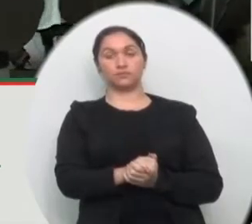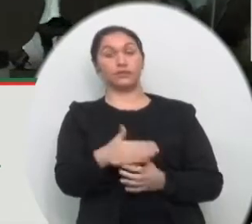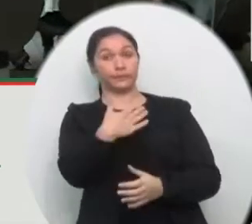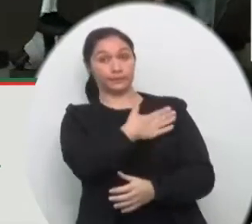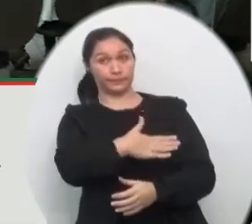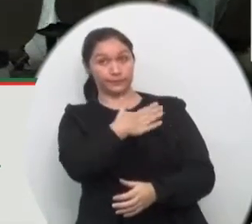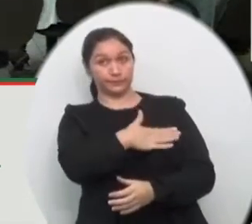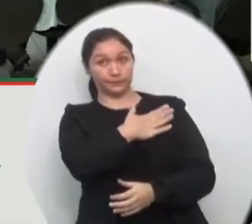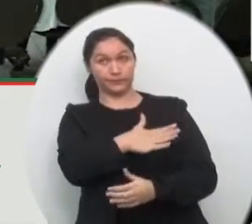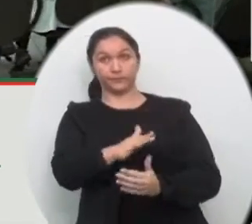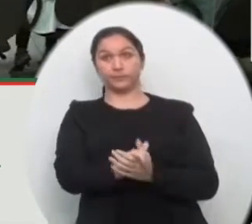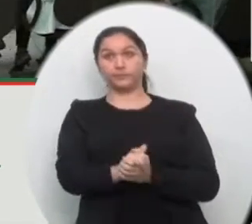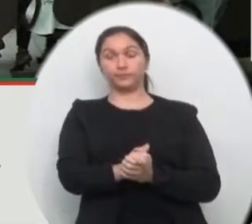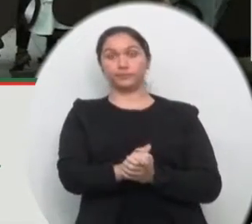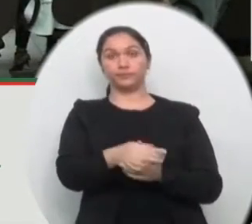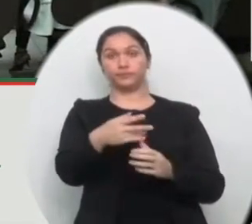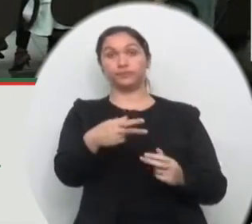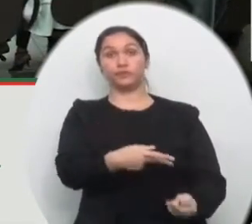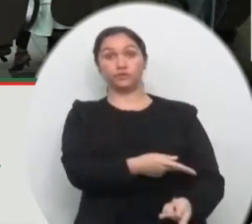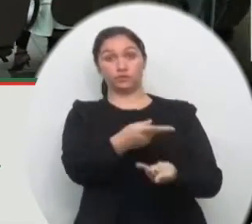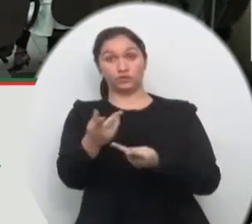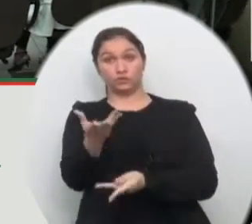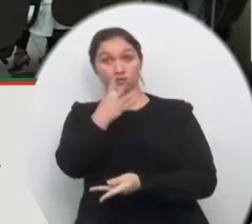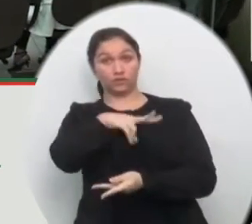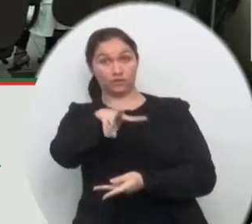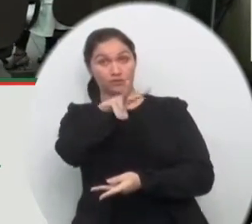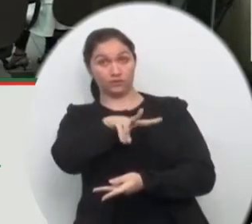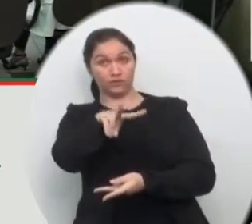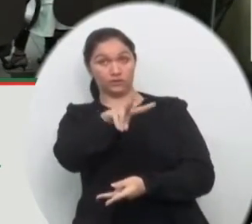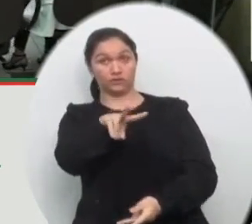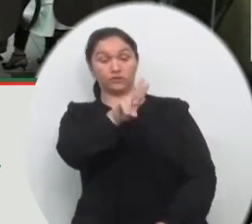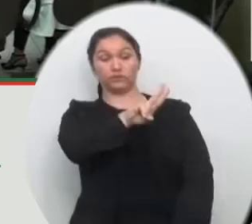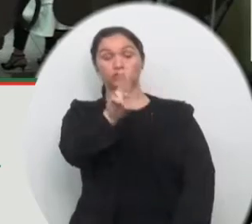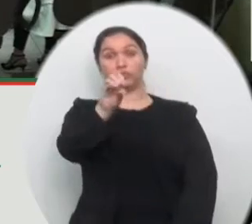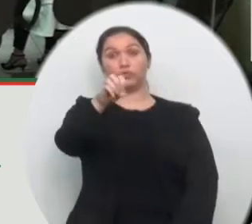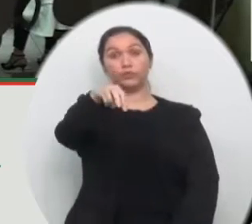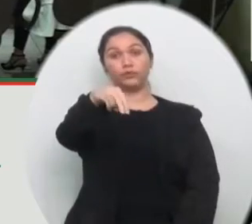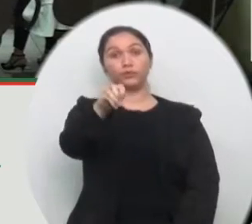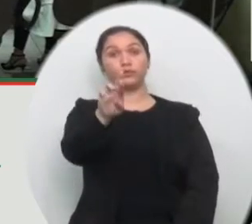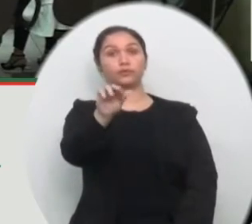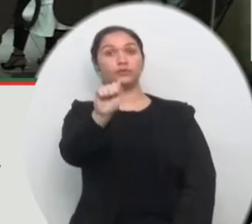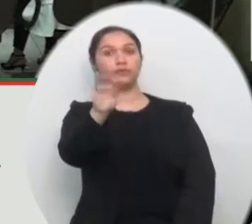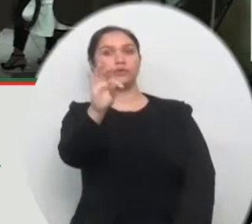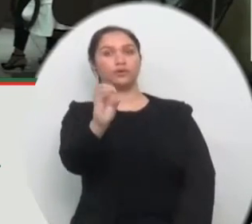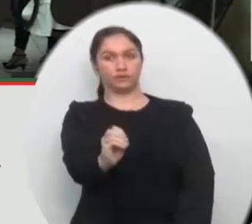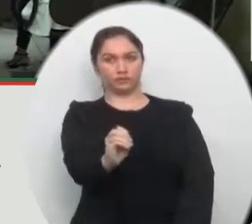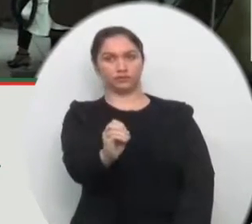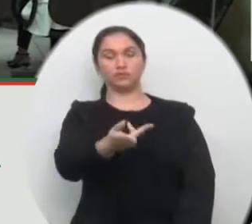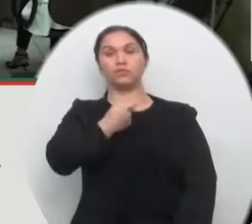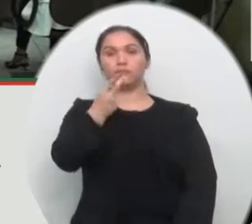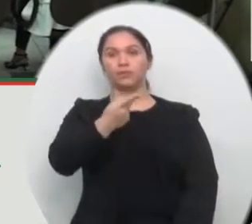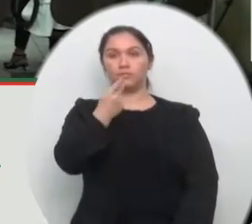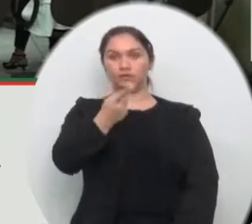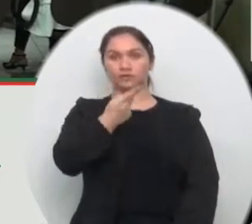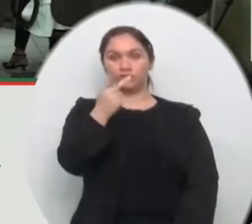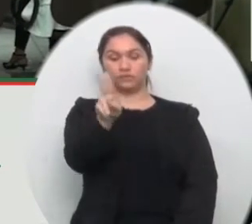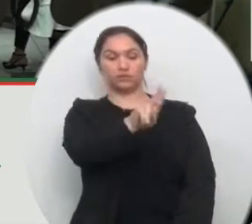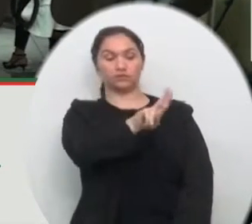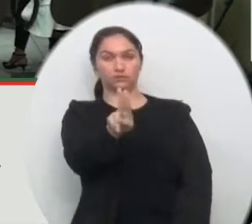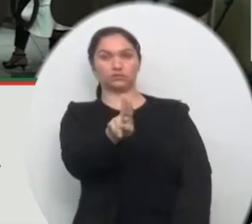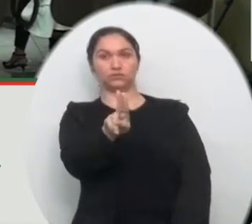Gostaria de convocar o vereador Ademir José Honorato à tribuna para que faça as honras em nome de todos os vereadores.